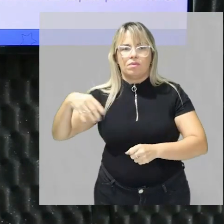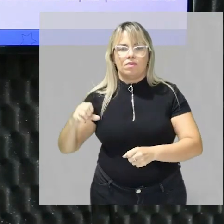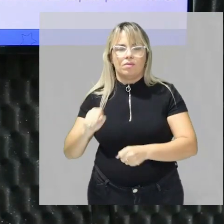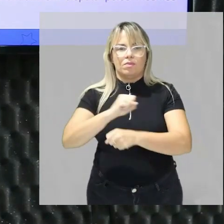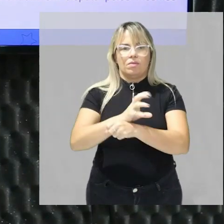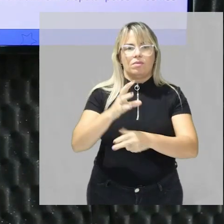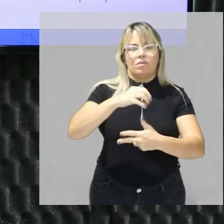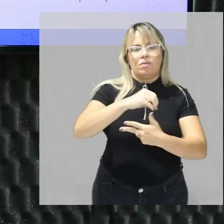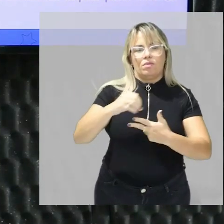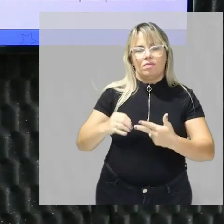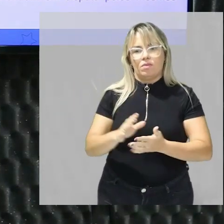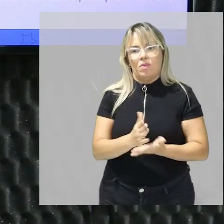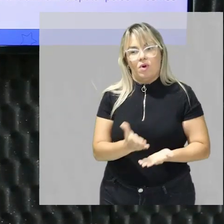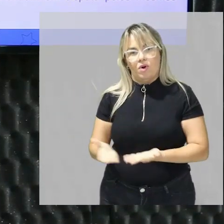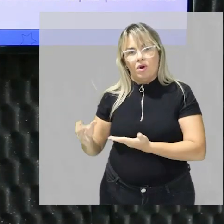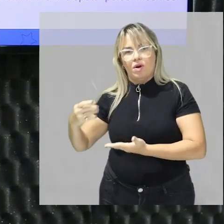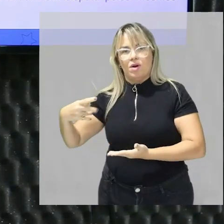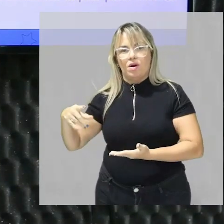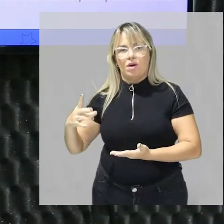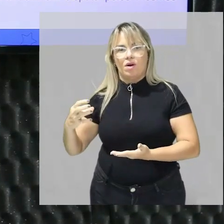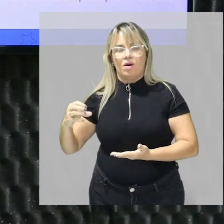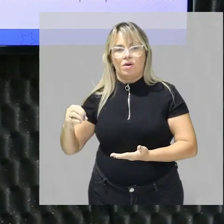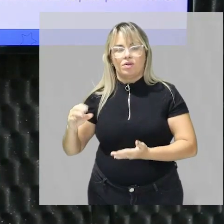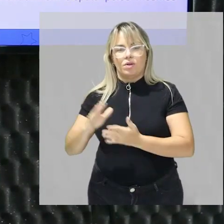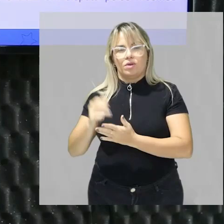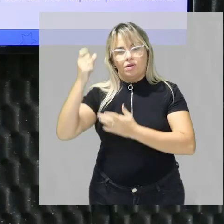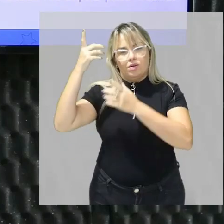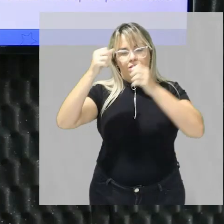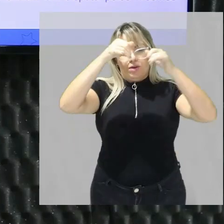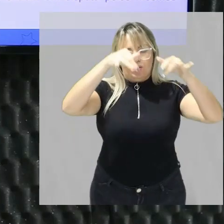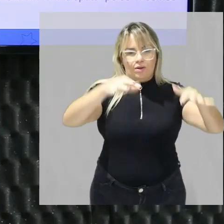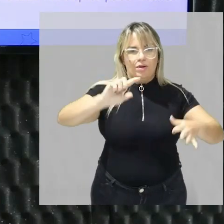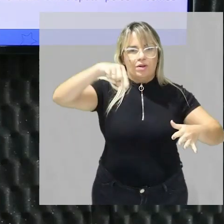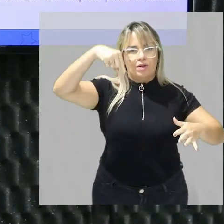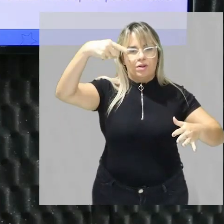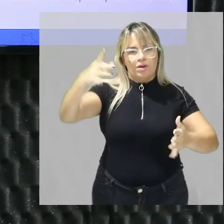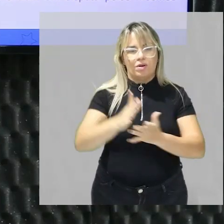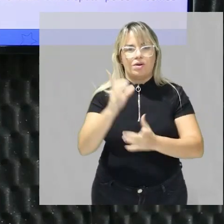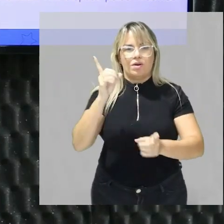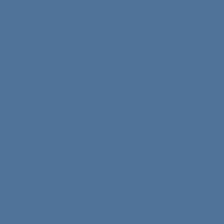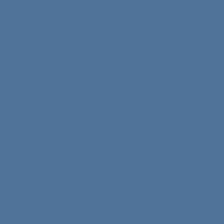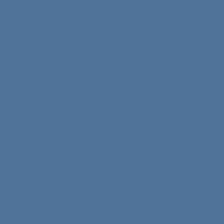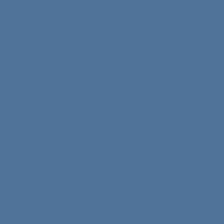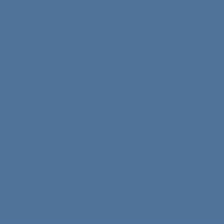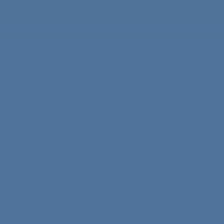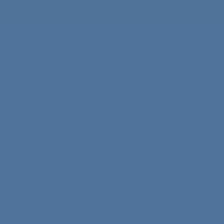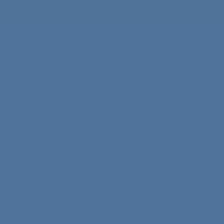OEMA Enem. Eu sou o professor Celso Ramos. Fiquem com Deus. Até mais, pessoal. Tchau, tchau.